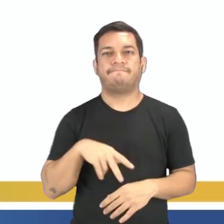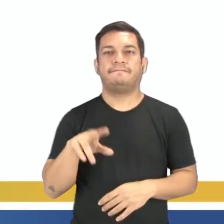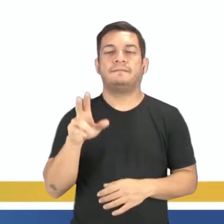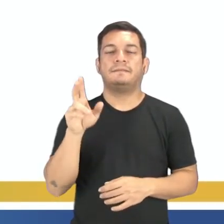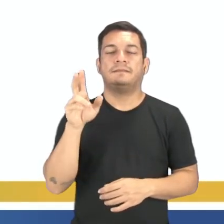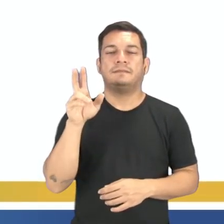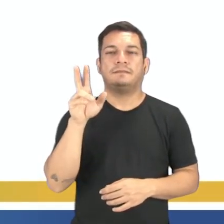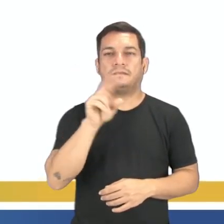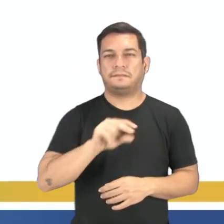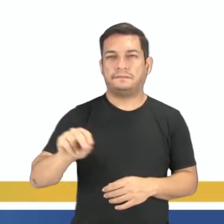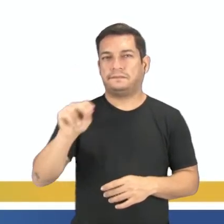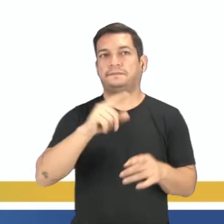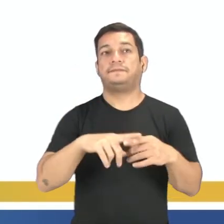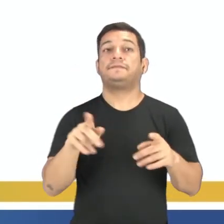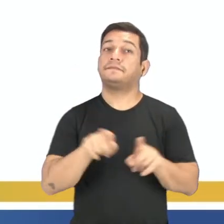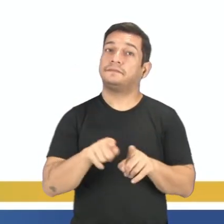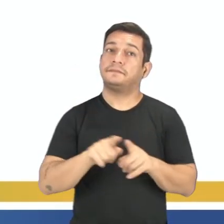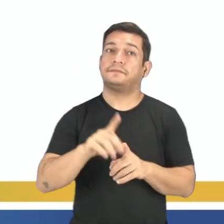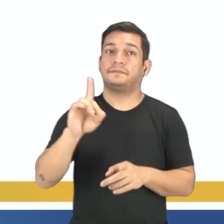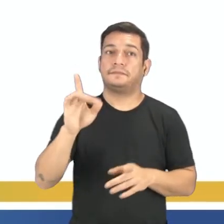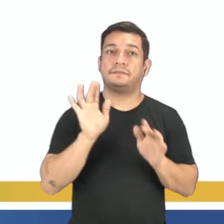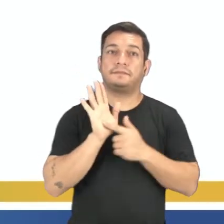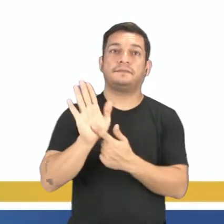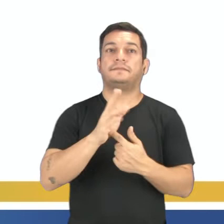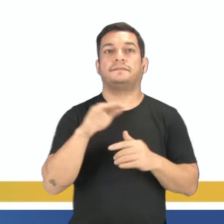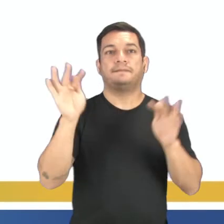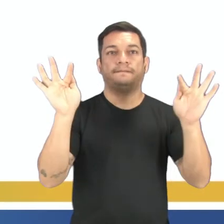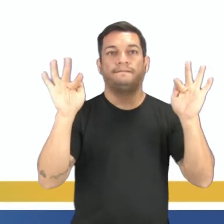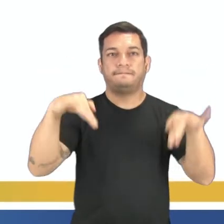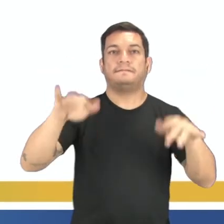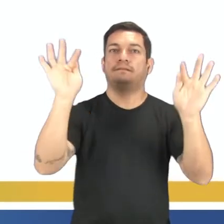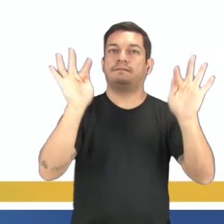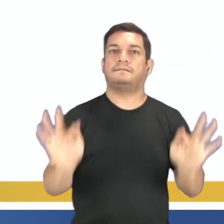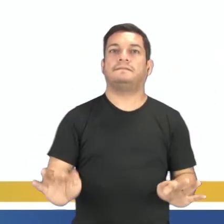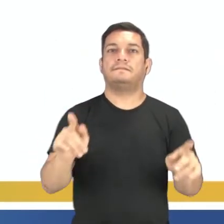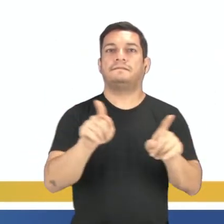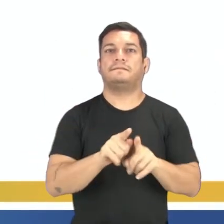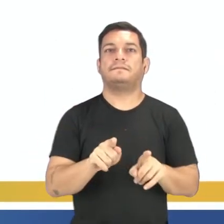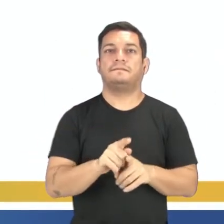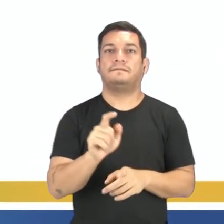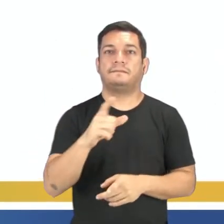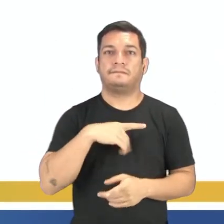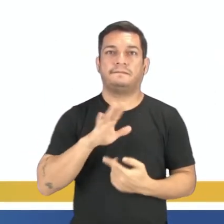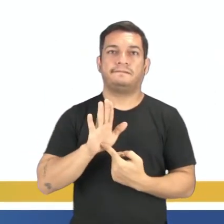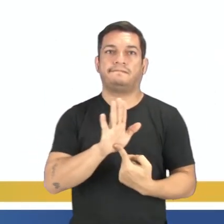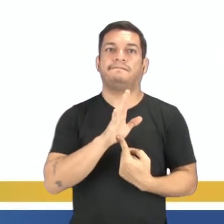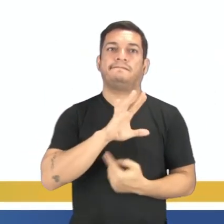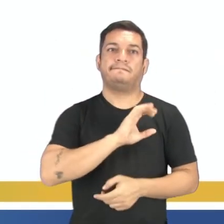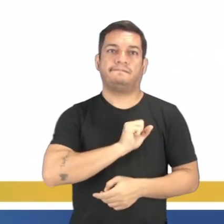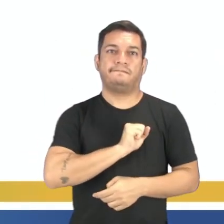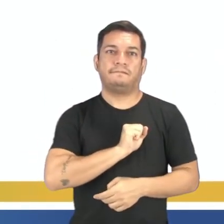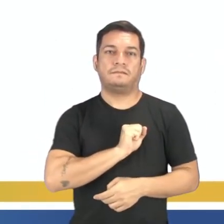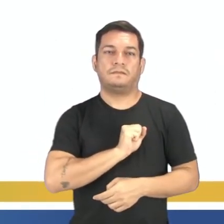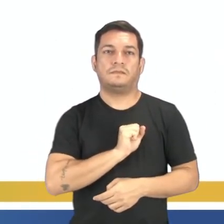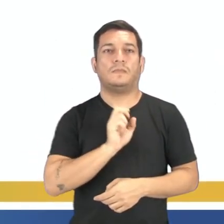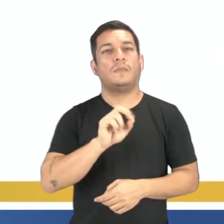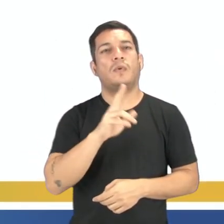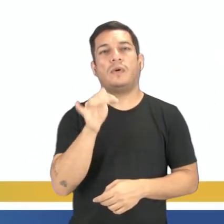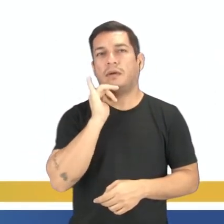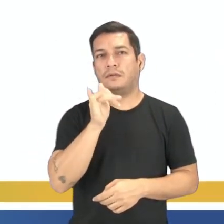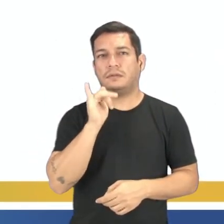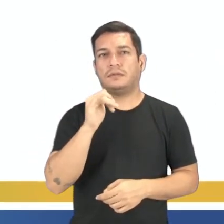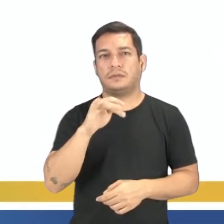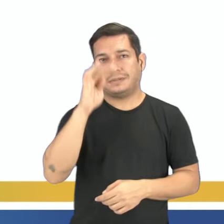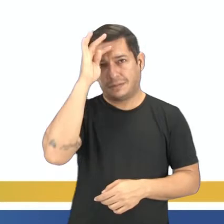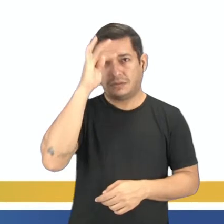final feliz, já que a previsão da cartomante sobre o amor dos dois realiza-se plenamente? Ou se trata de uma narrativa